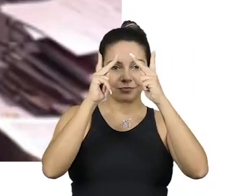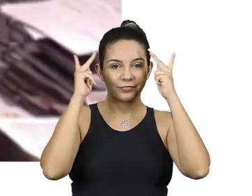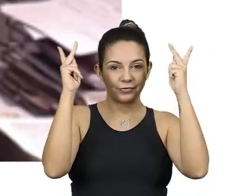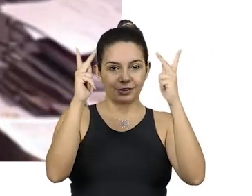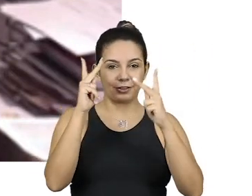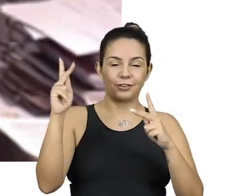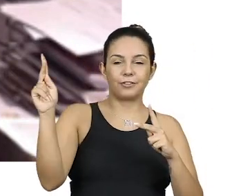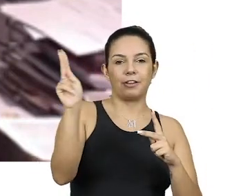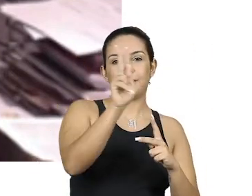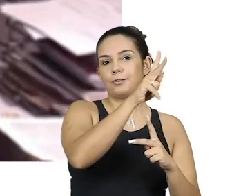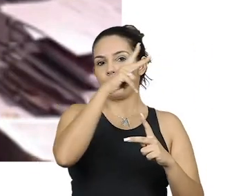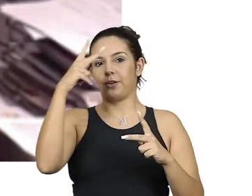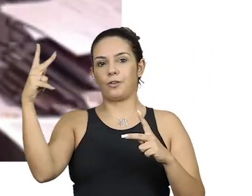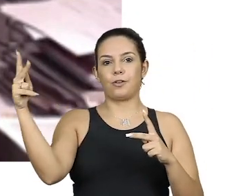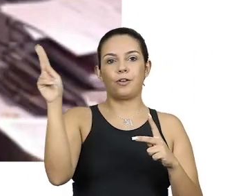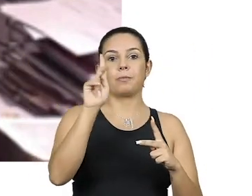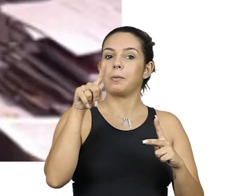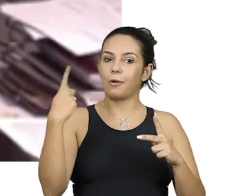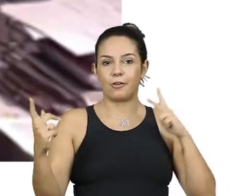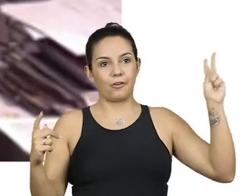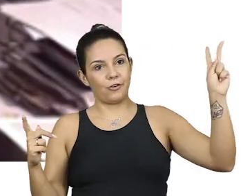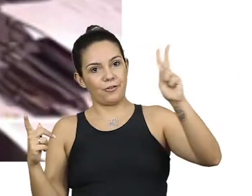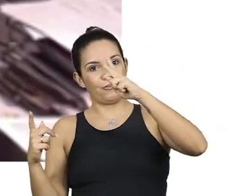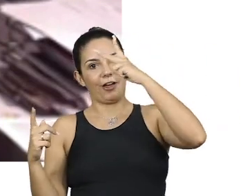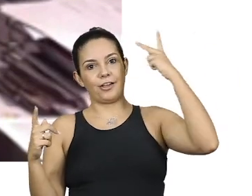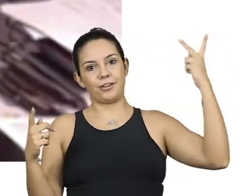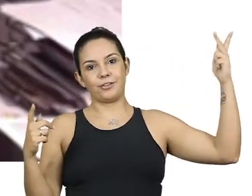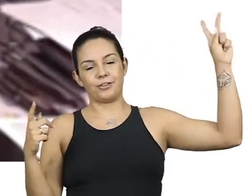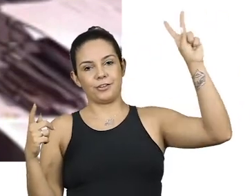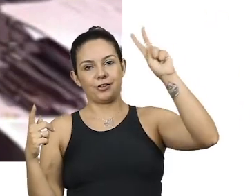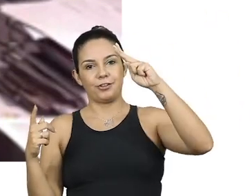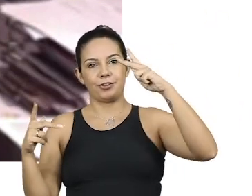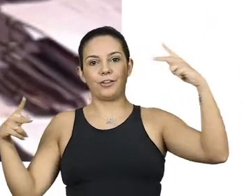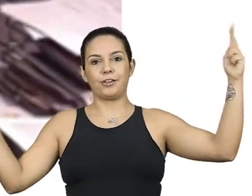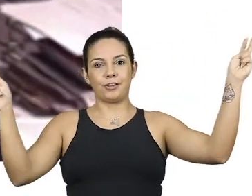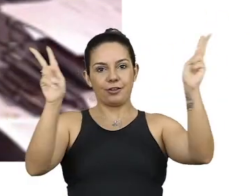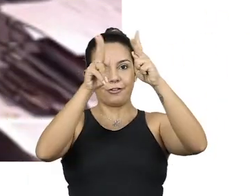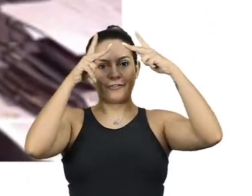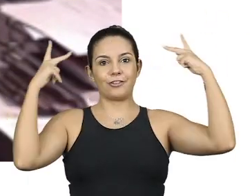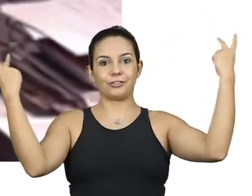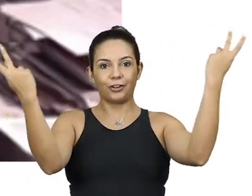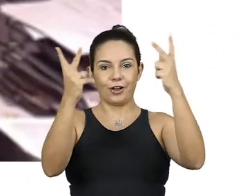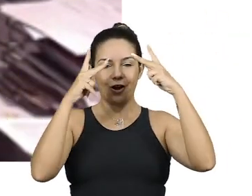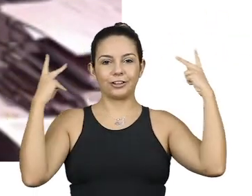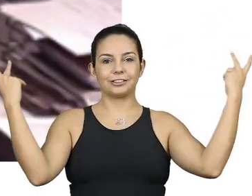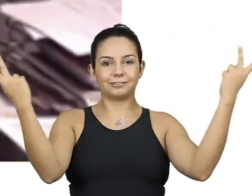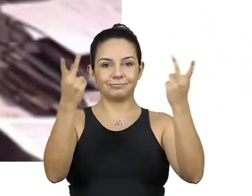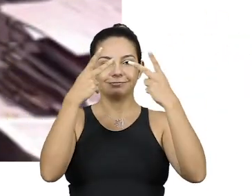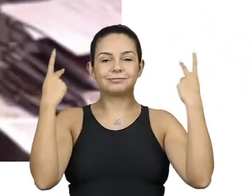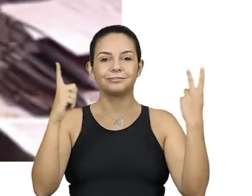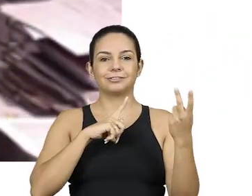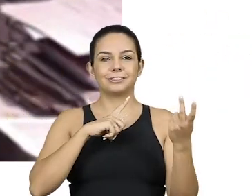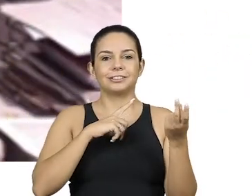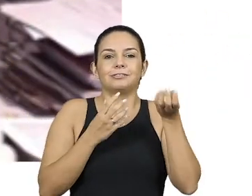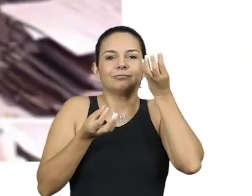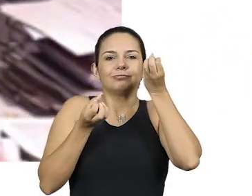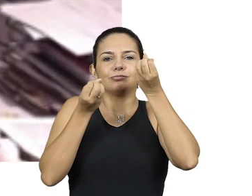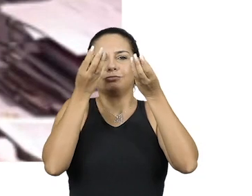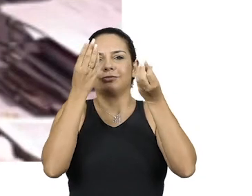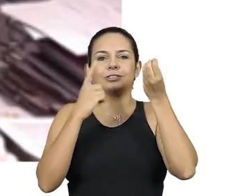de um lado, o vento sopra do outro, o vento roda, e tem espumas,